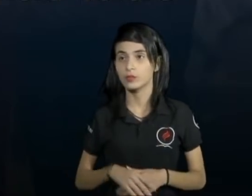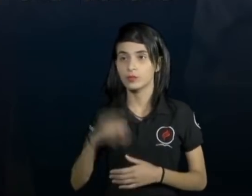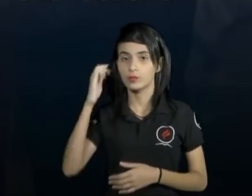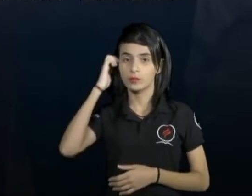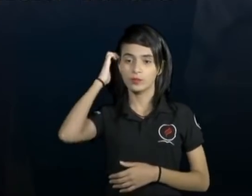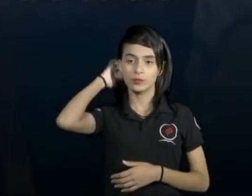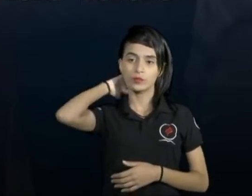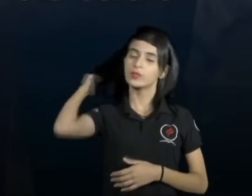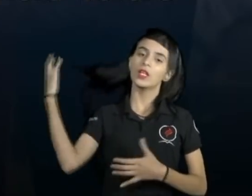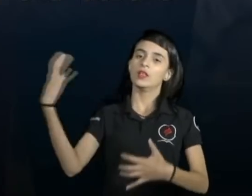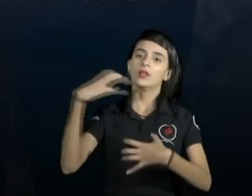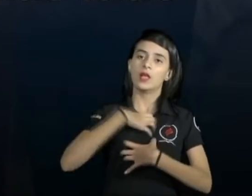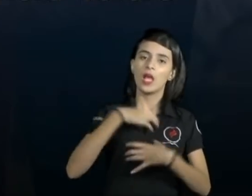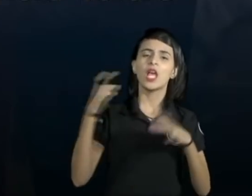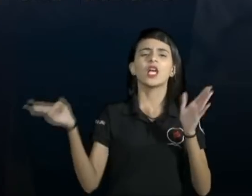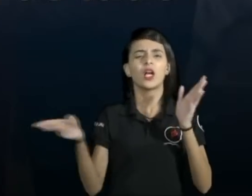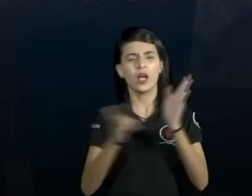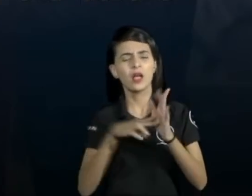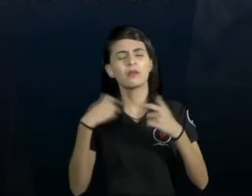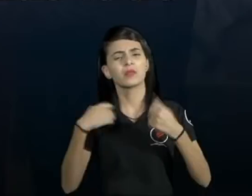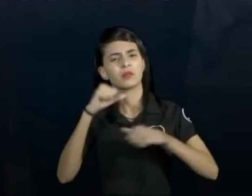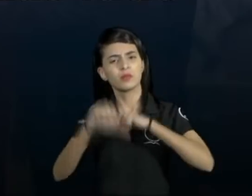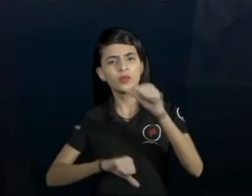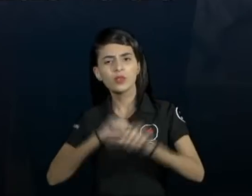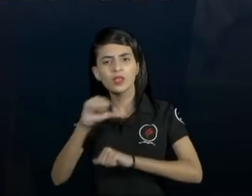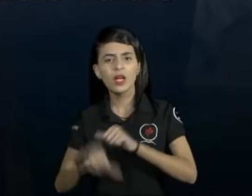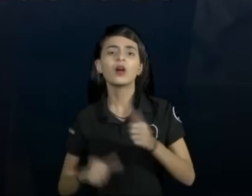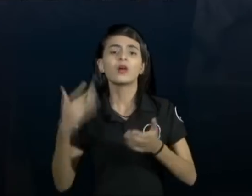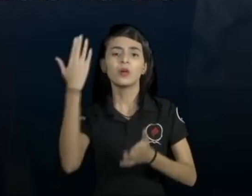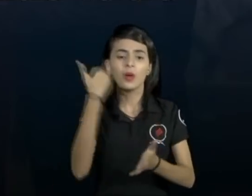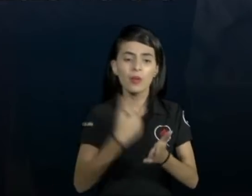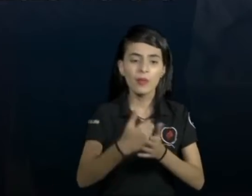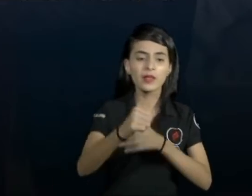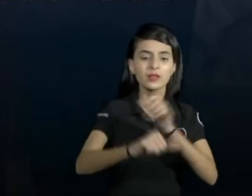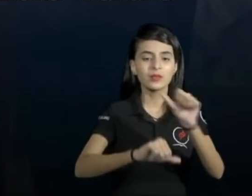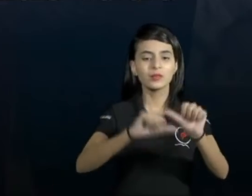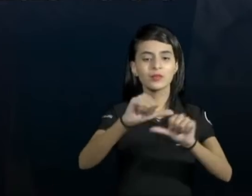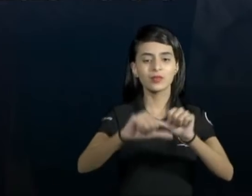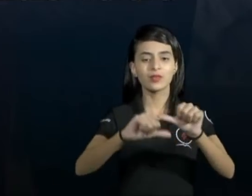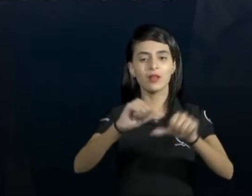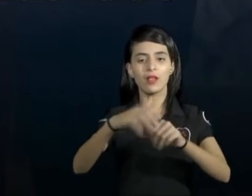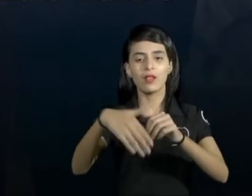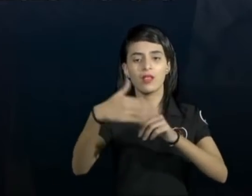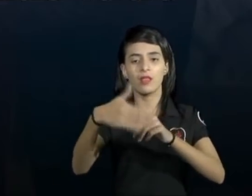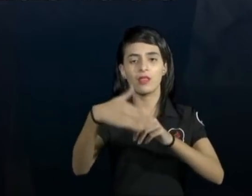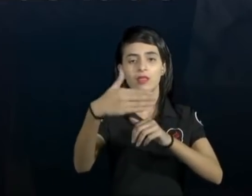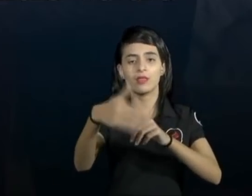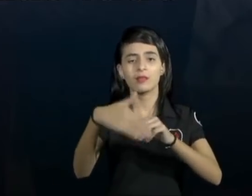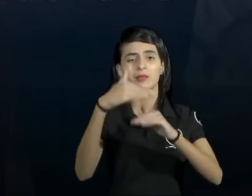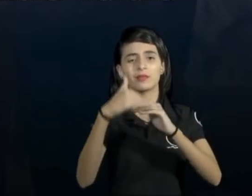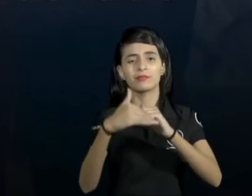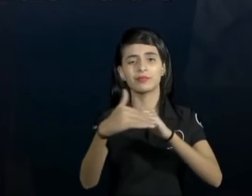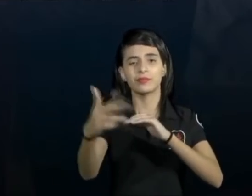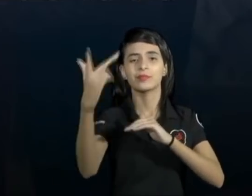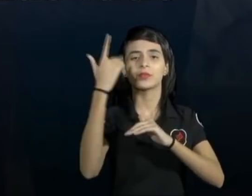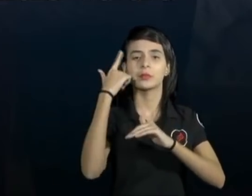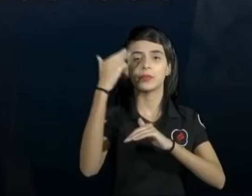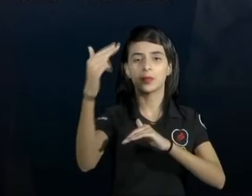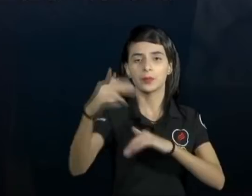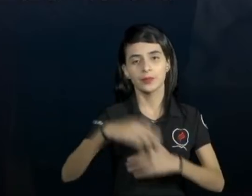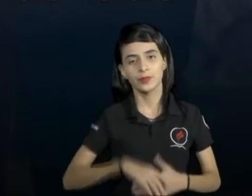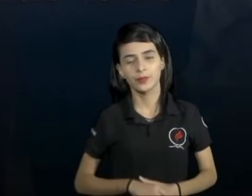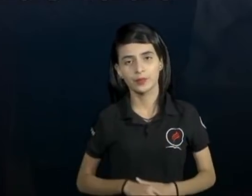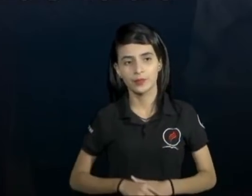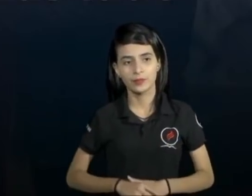e fica impactado já conhecem que precisa mudar como é a sua mudar mas em poucos dias tudo volta ao normal